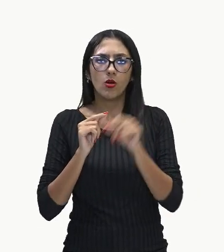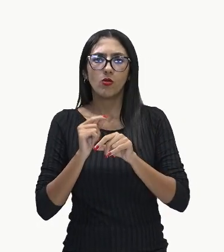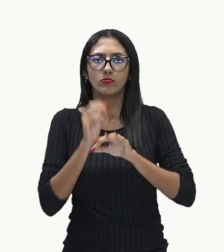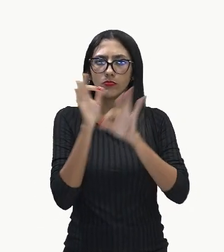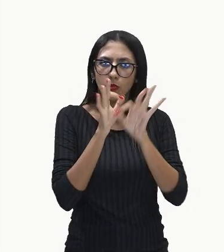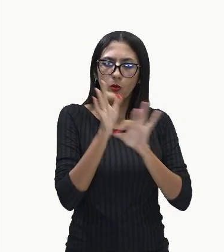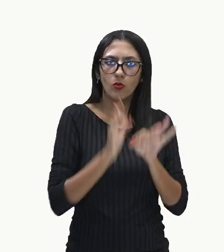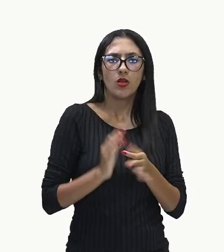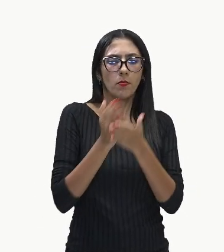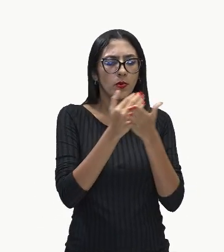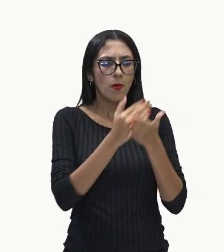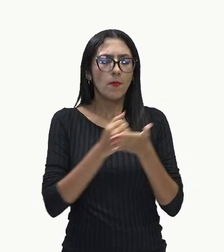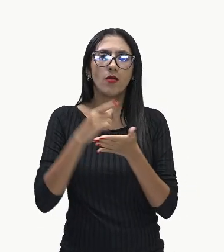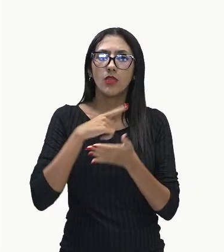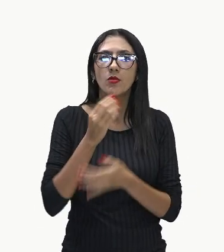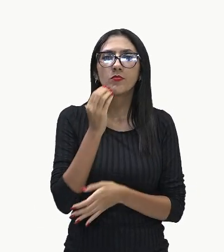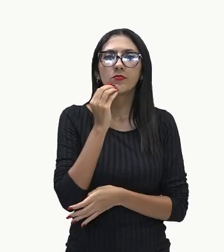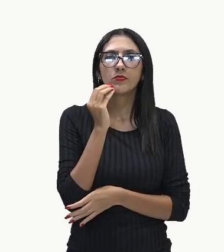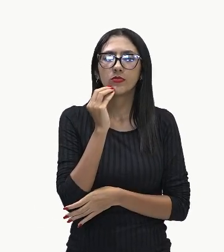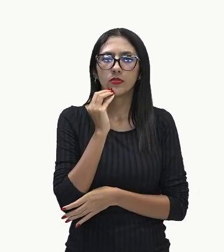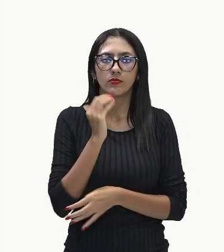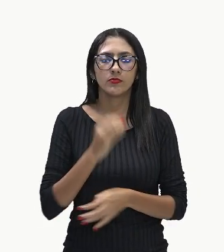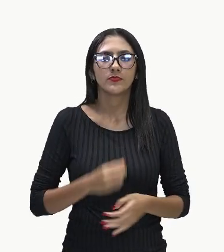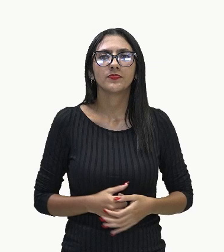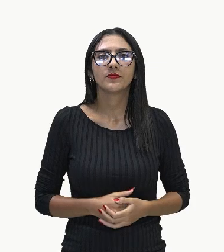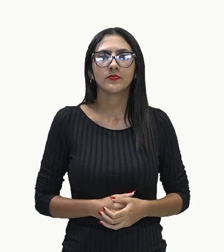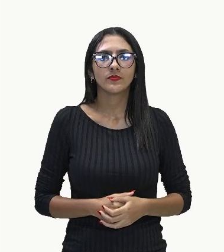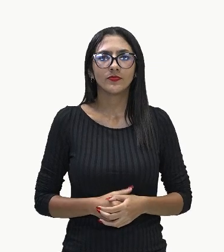Vai ter a mesma chance de que todos os elementos.